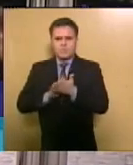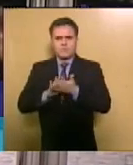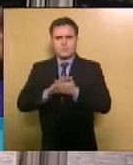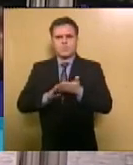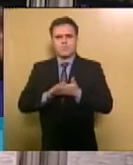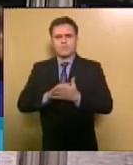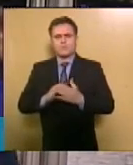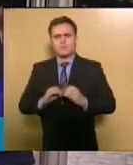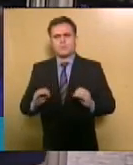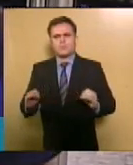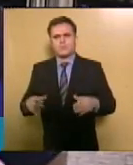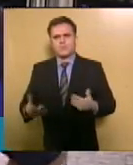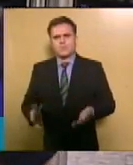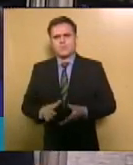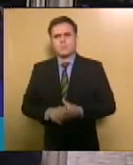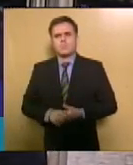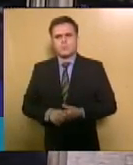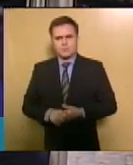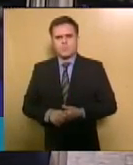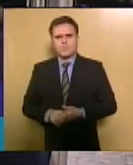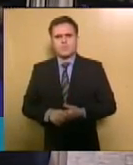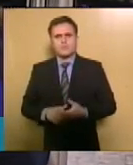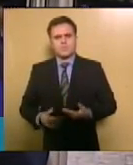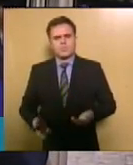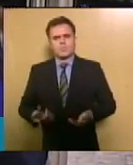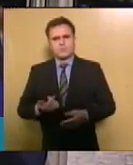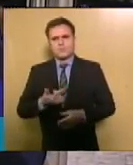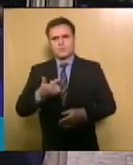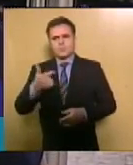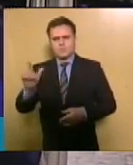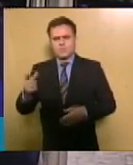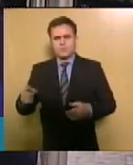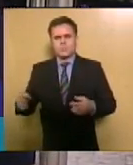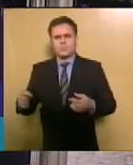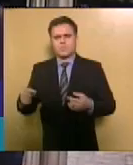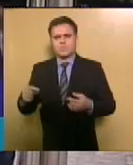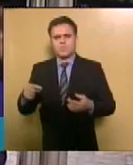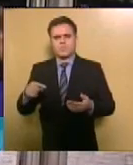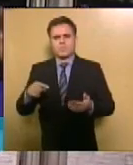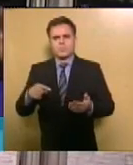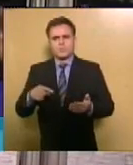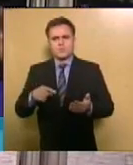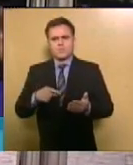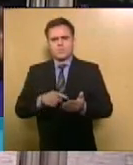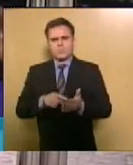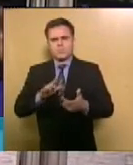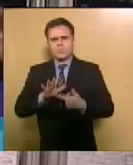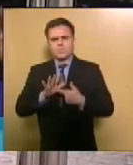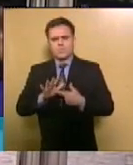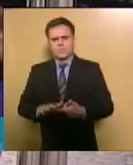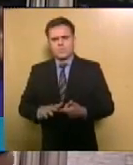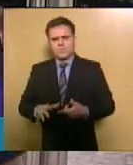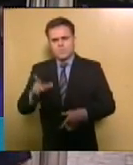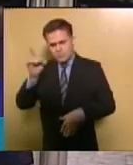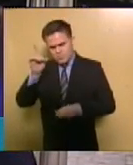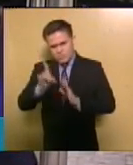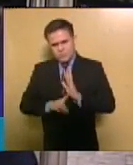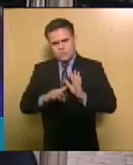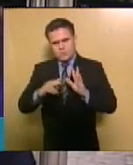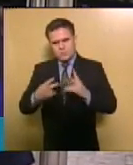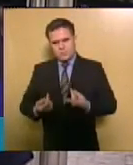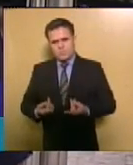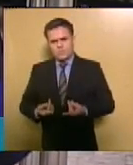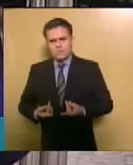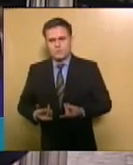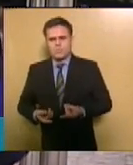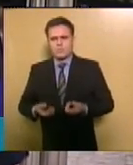de cuidar dessas questões e aí uma outra um outro ponto que queria chamar atenção quando a gente fala de direitos humanos e aí